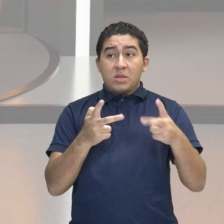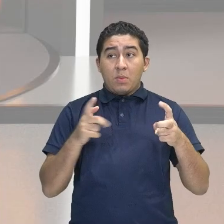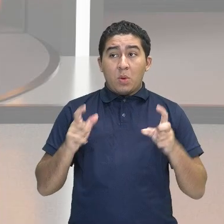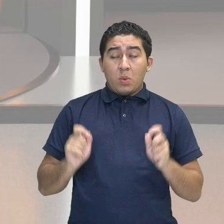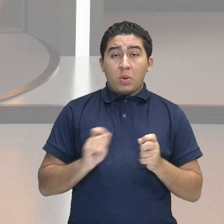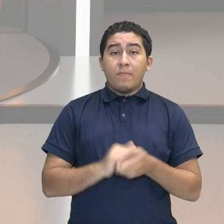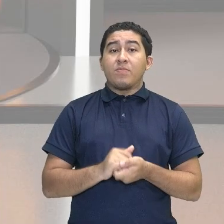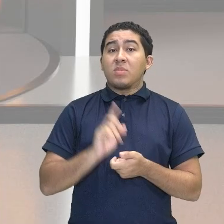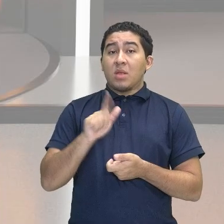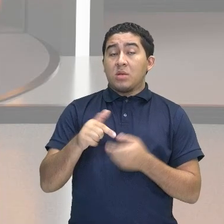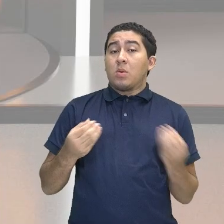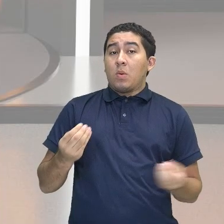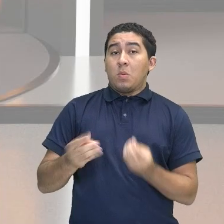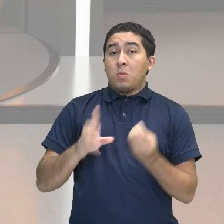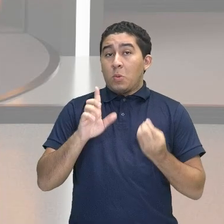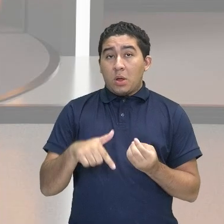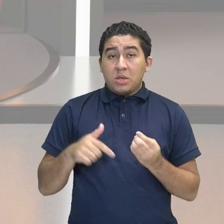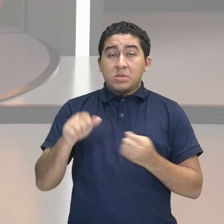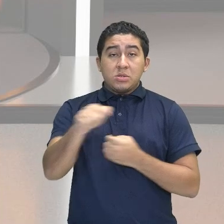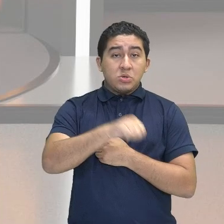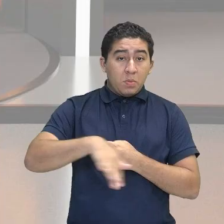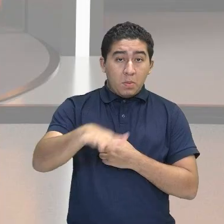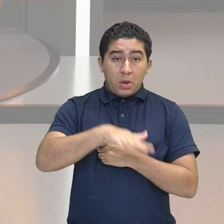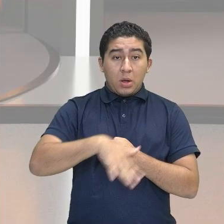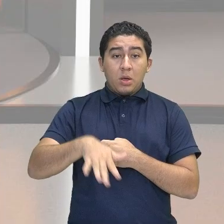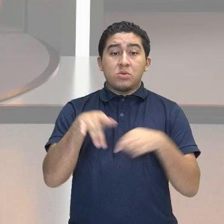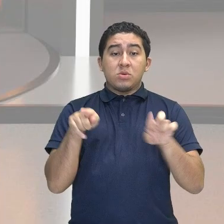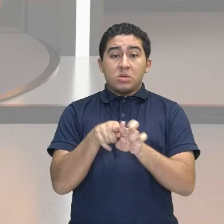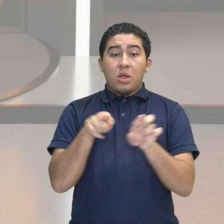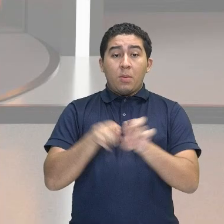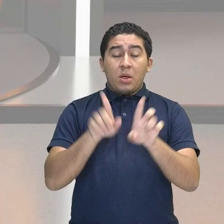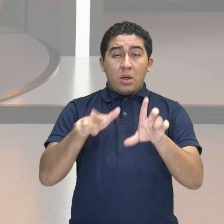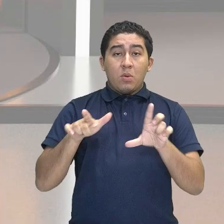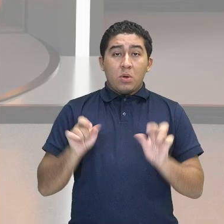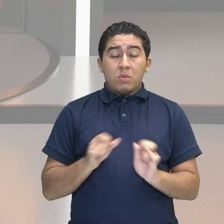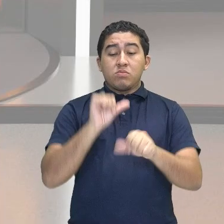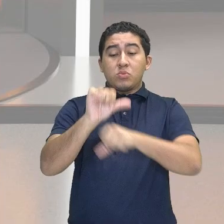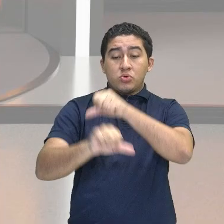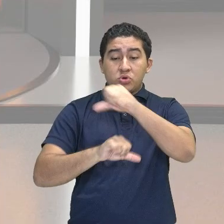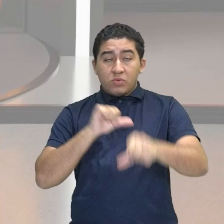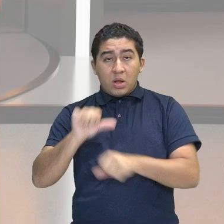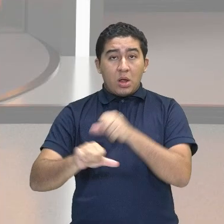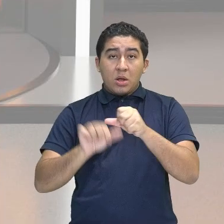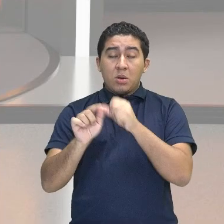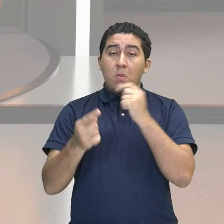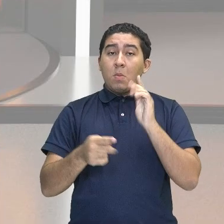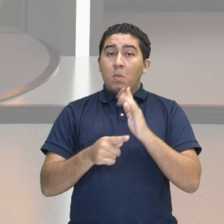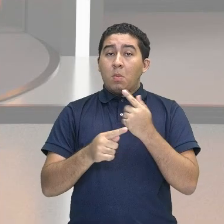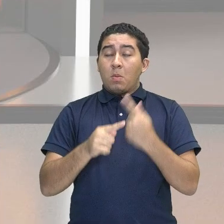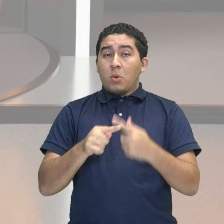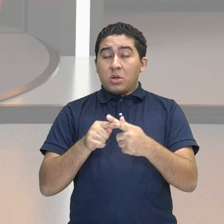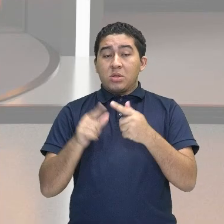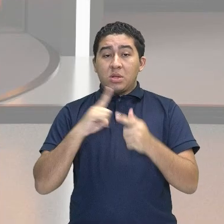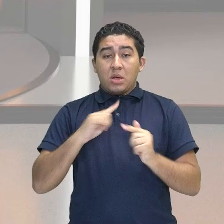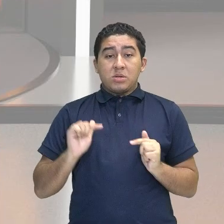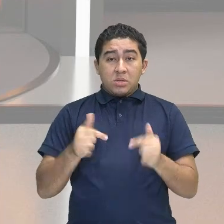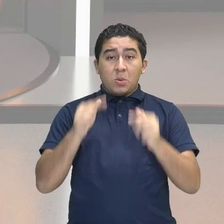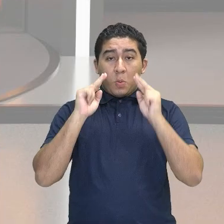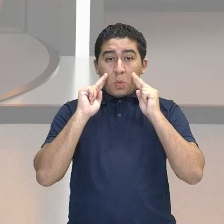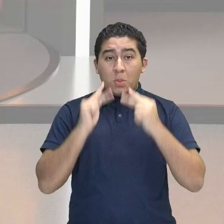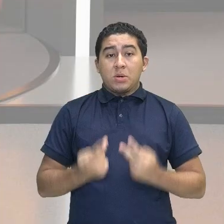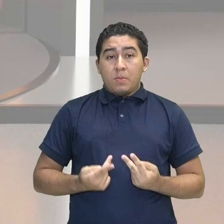essa forma como essa paisagem ela vai ser modificada por essa ação humana, de formas